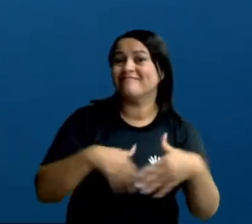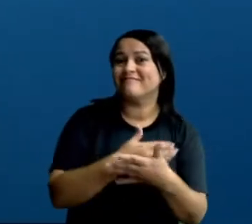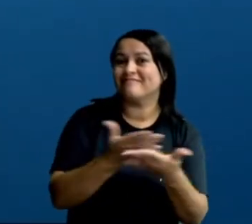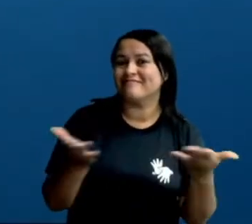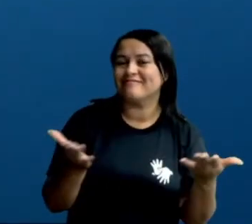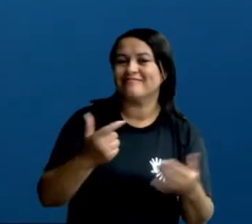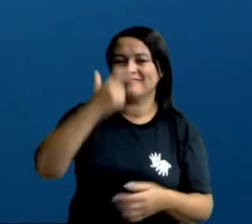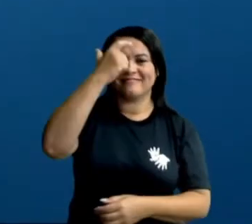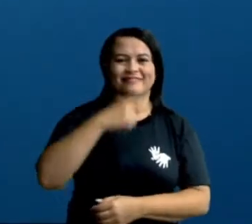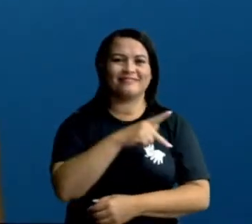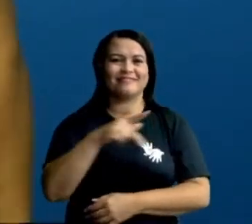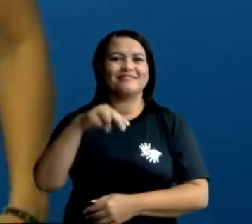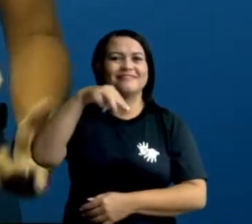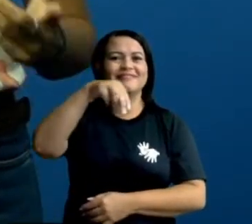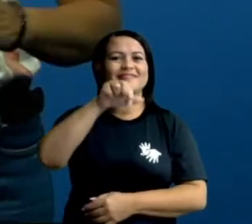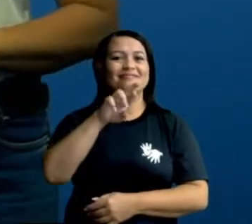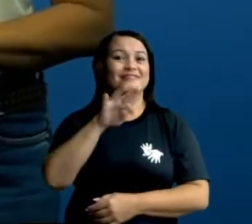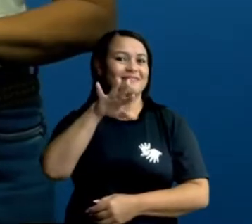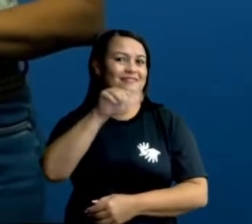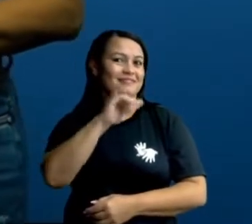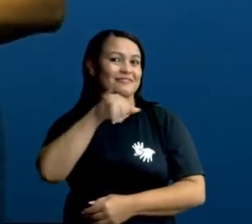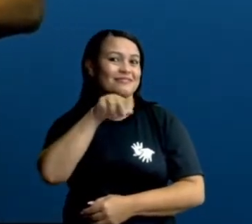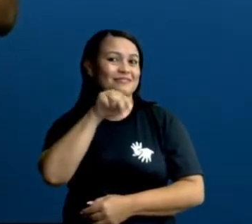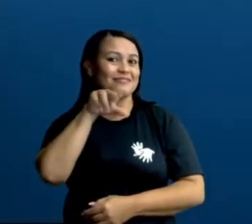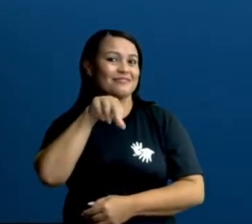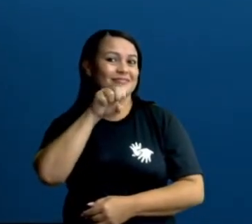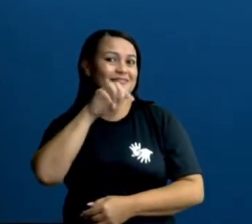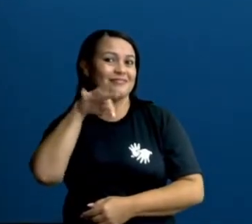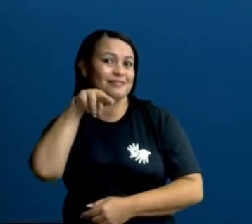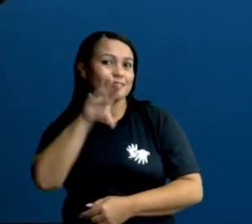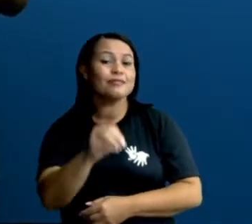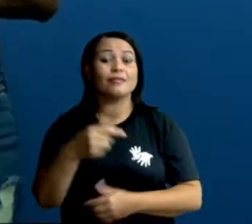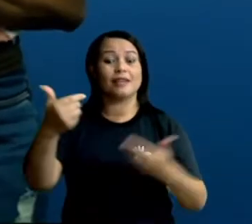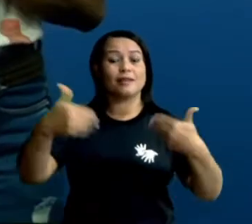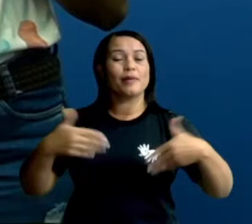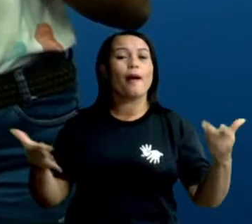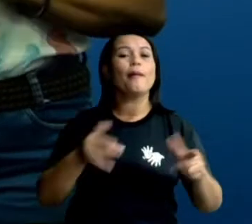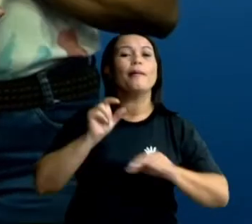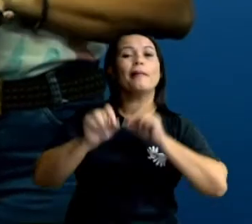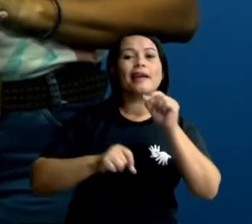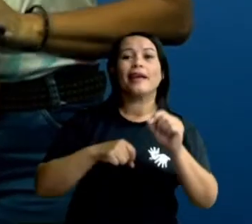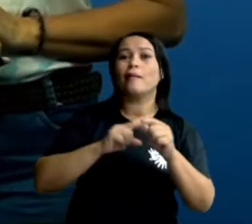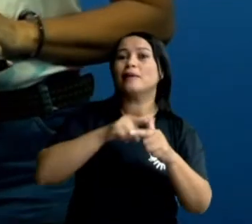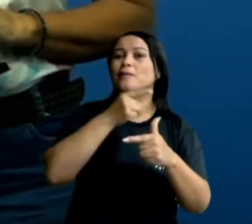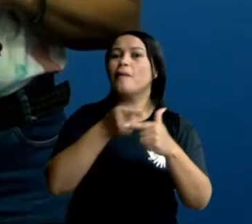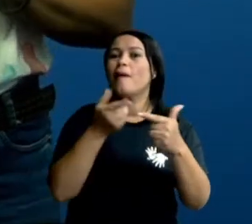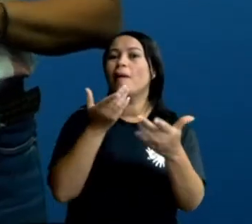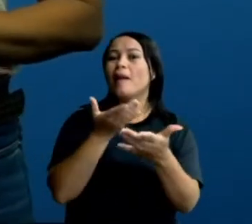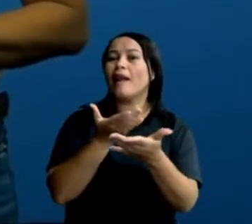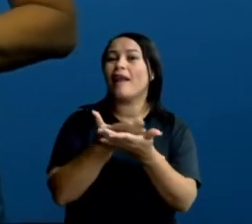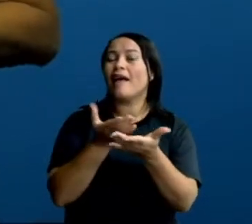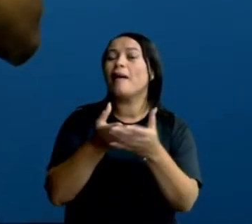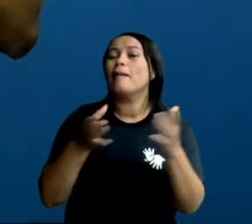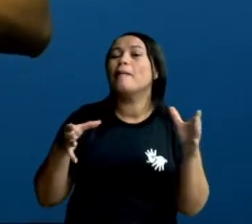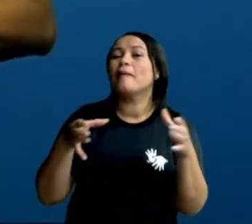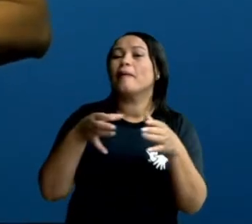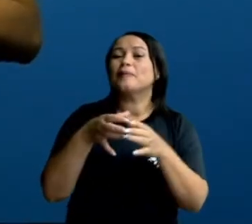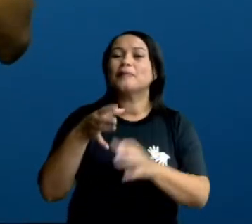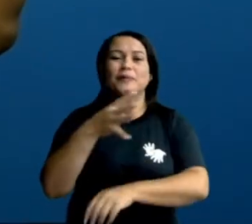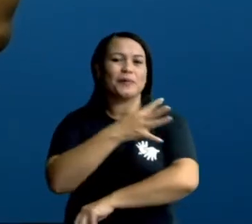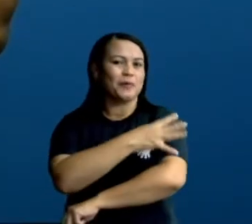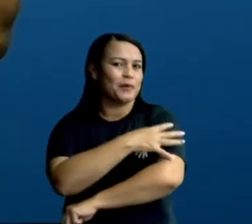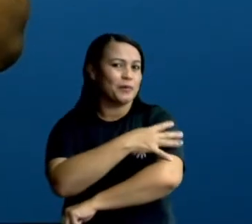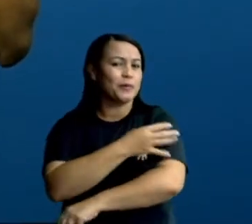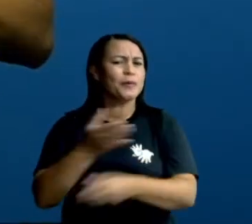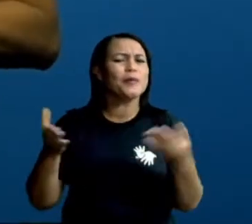Eu sou a professora Marta Justino e estamos aqui para mais uma aula para a turminha do 4º ano. Hoje nós